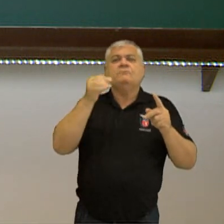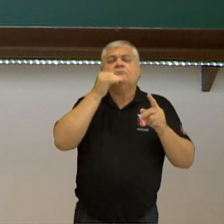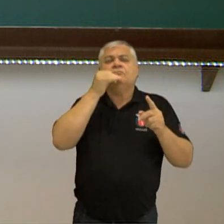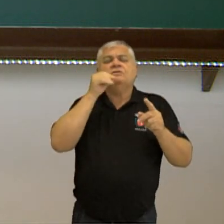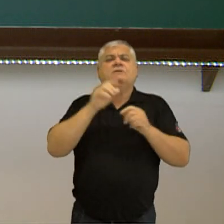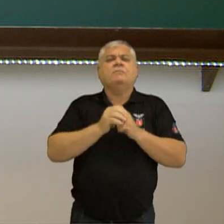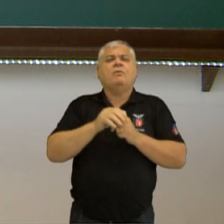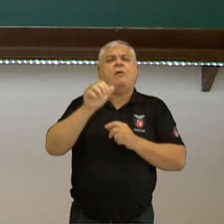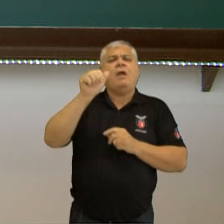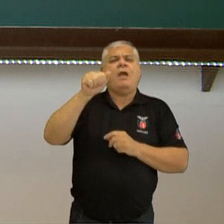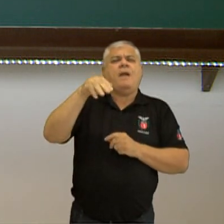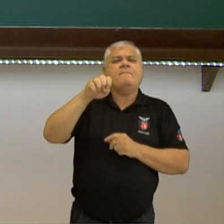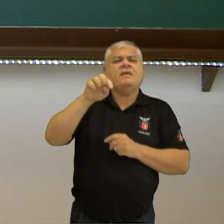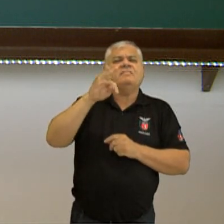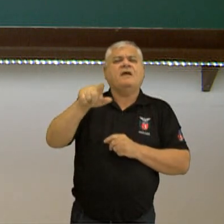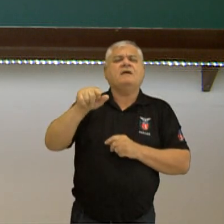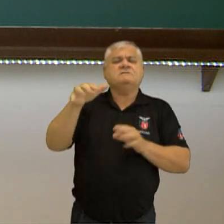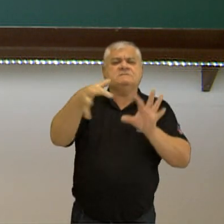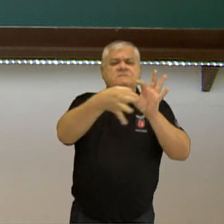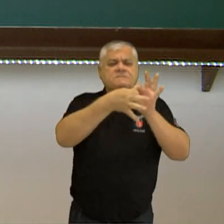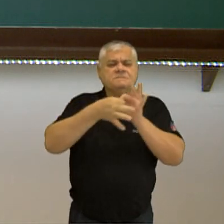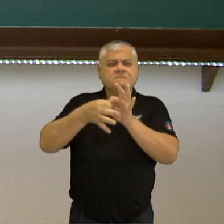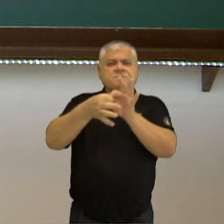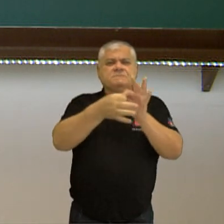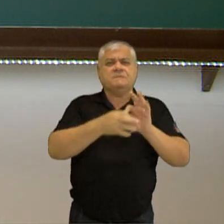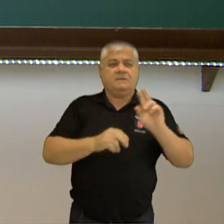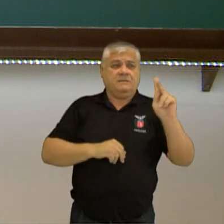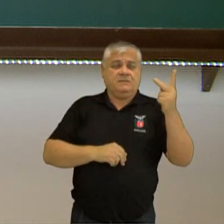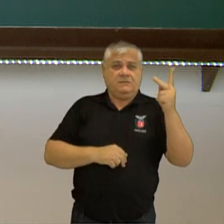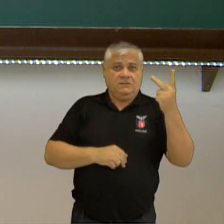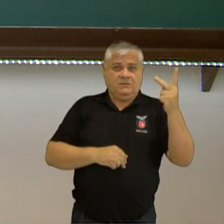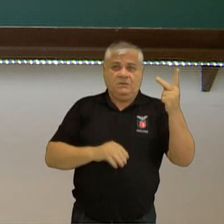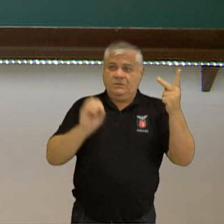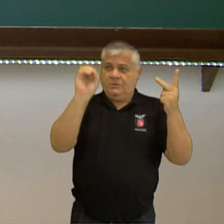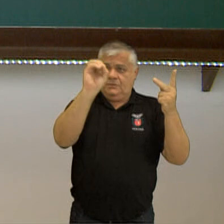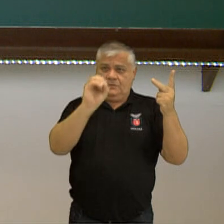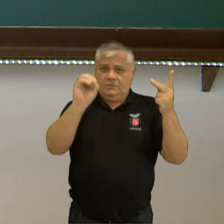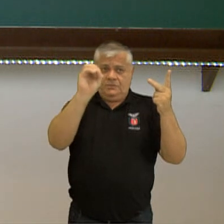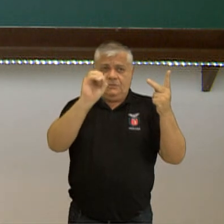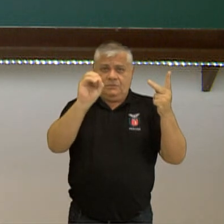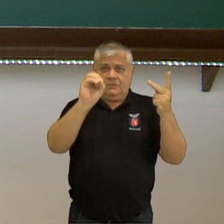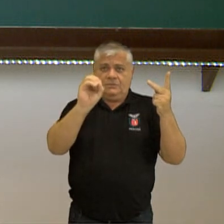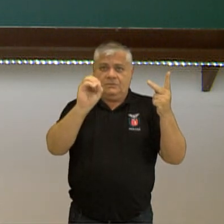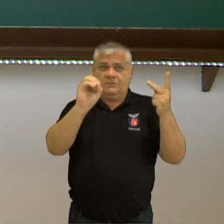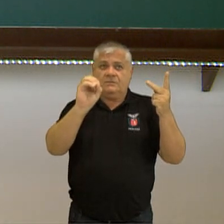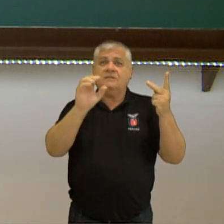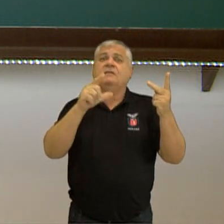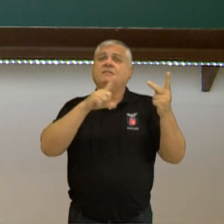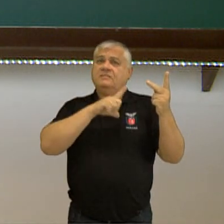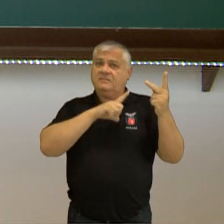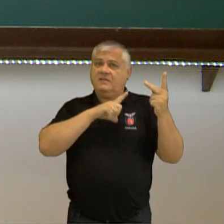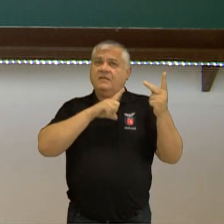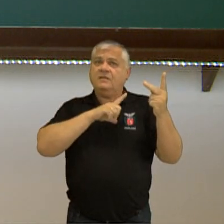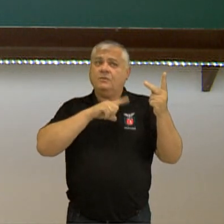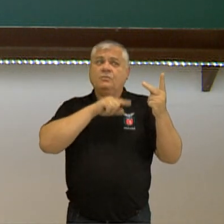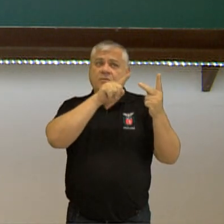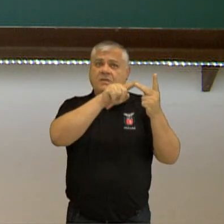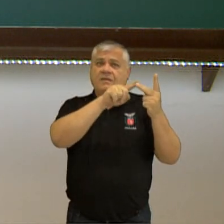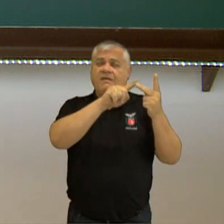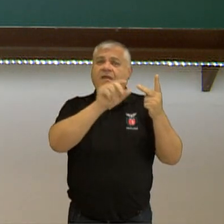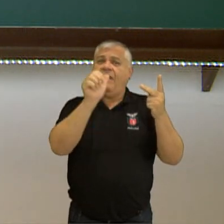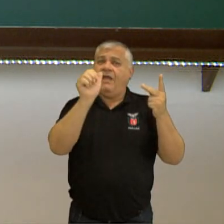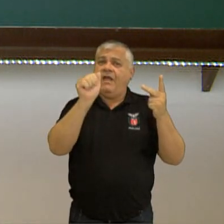lá a ligação química que ocorre entre hidrogênio e o oxigênio, você tem o oxigênio representando os